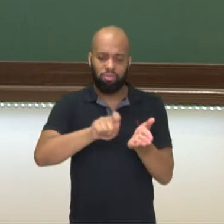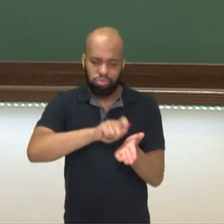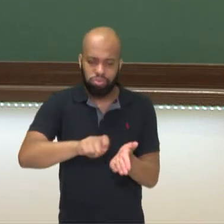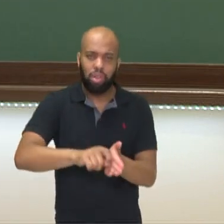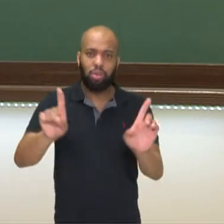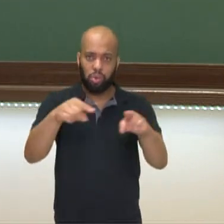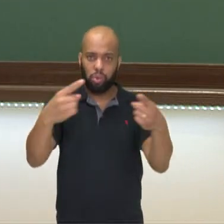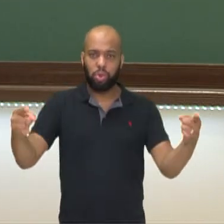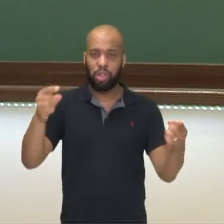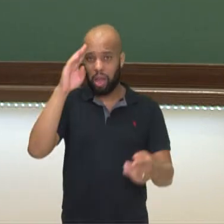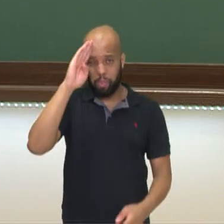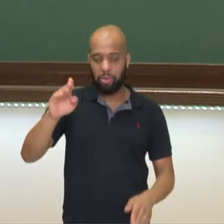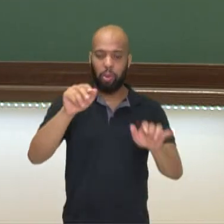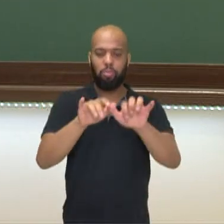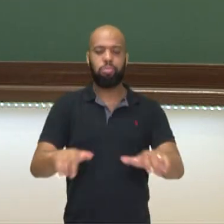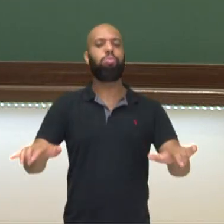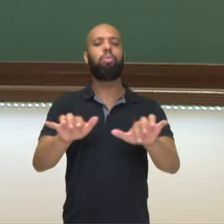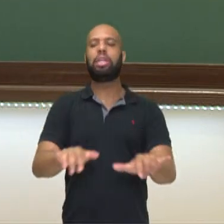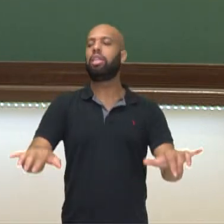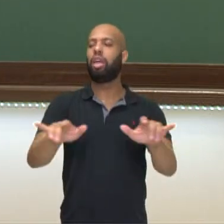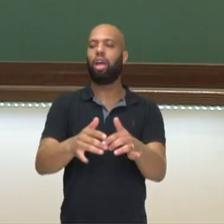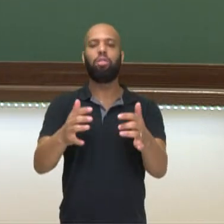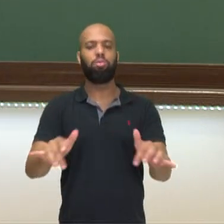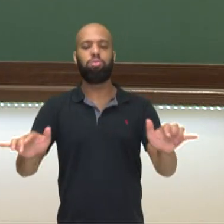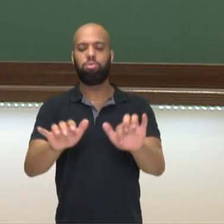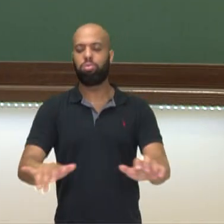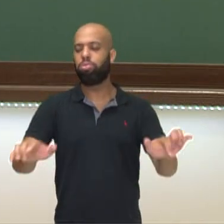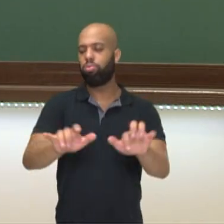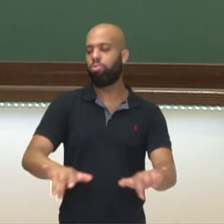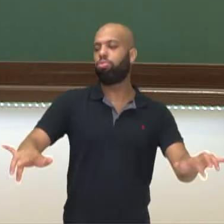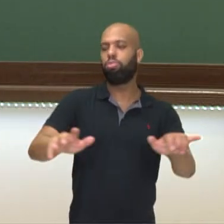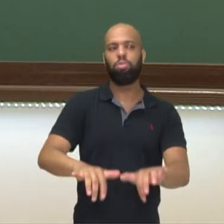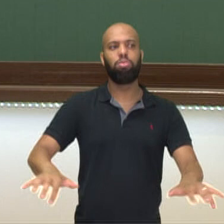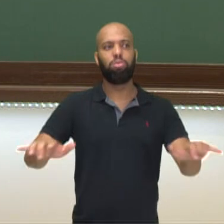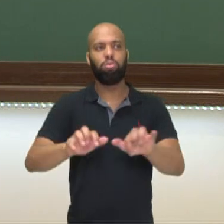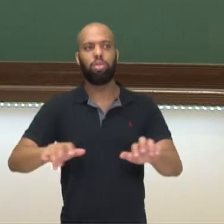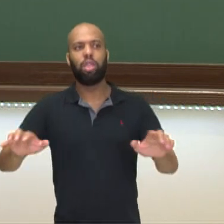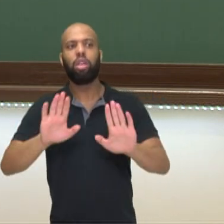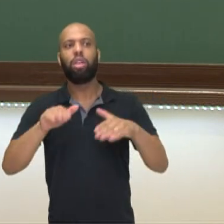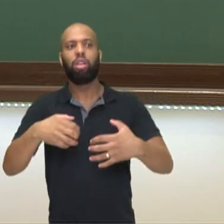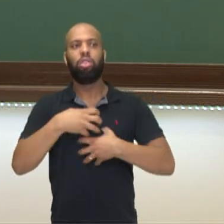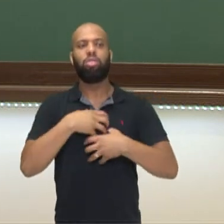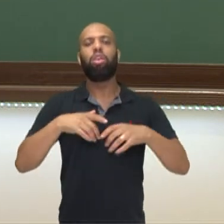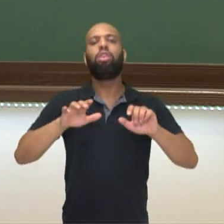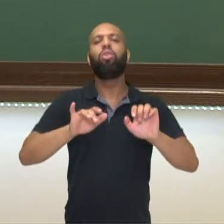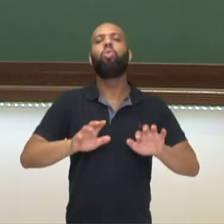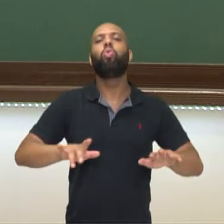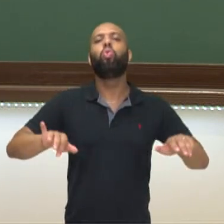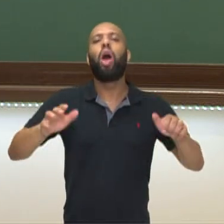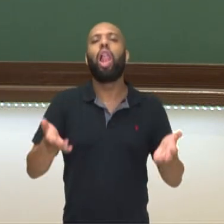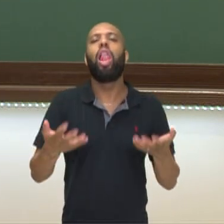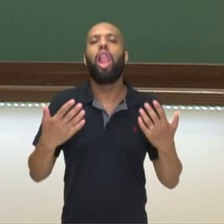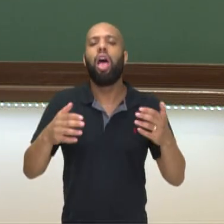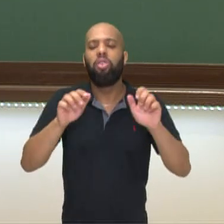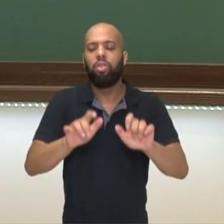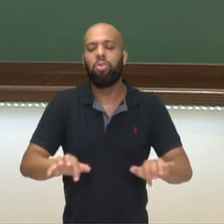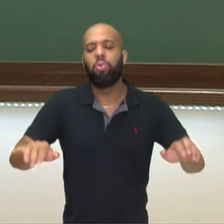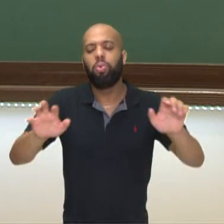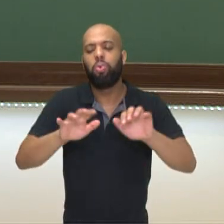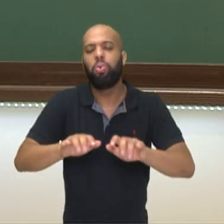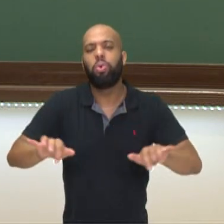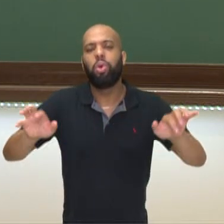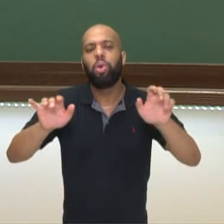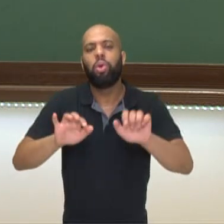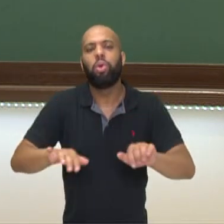para piano. Então, a fragilidade dele, quando ele tocava piano, ele tocava muito suave, né? Então,